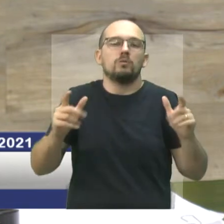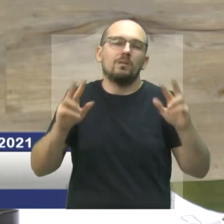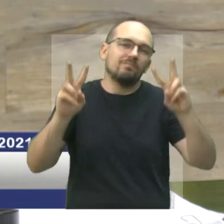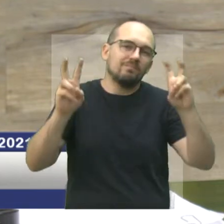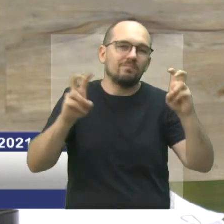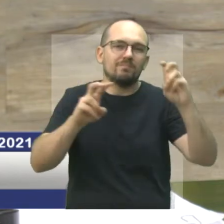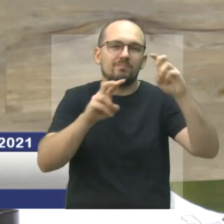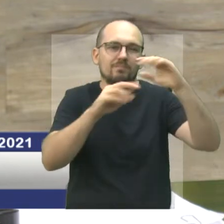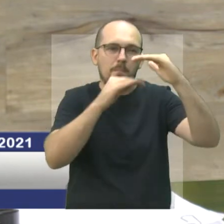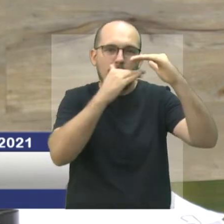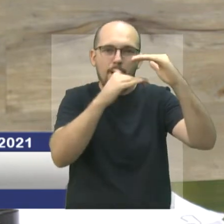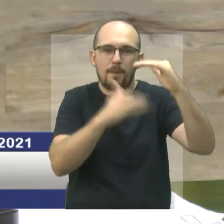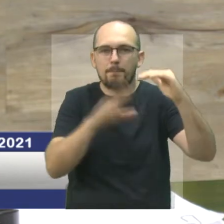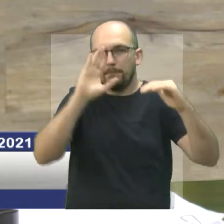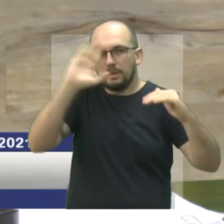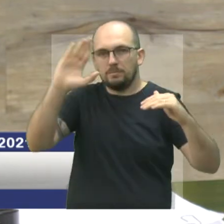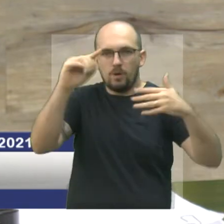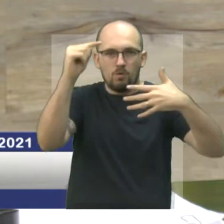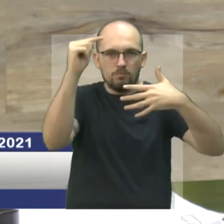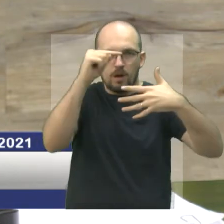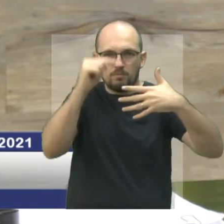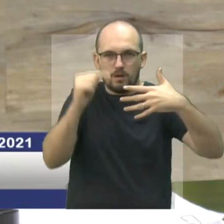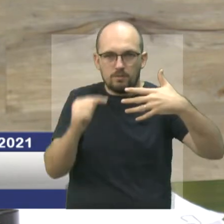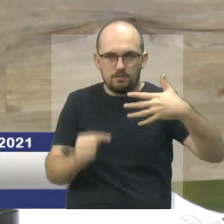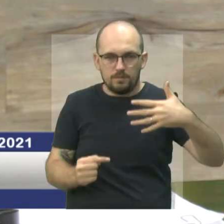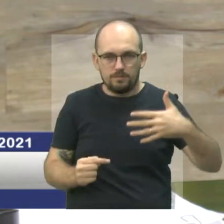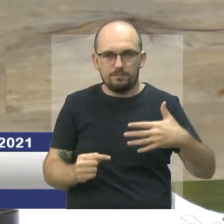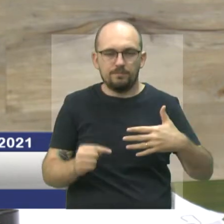fala? O corpo da lei ele vai